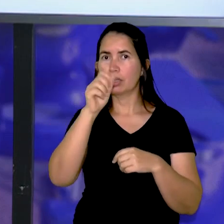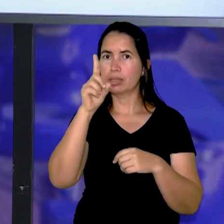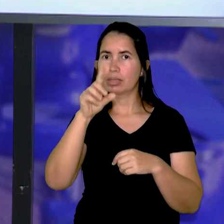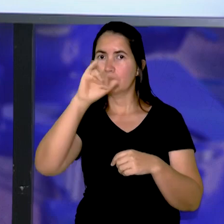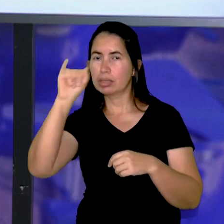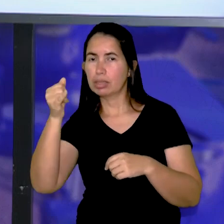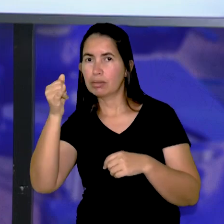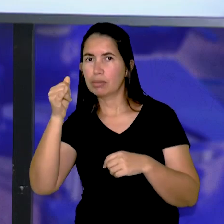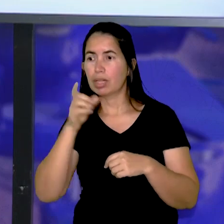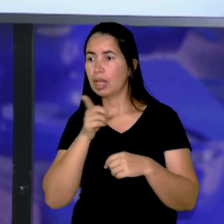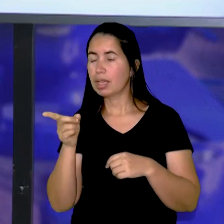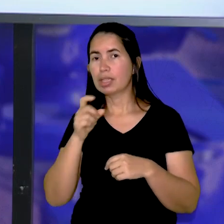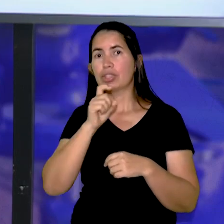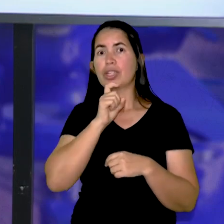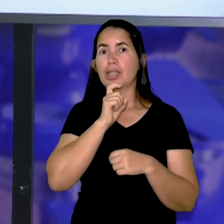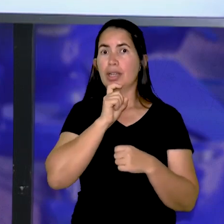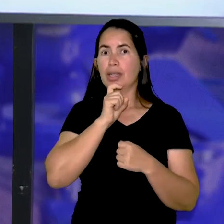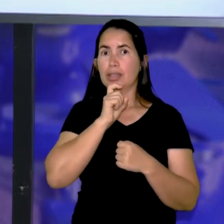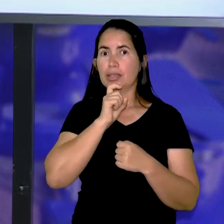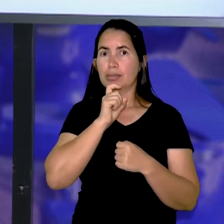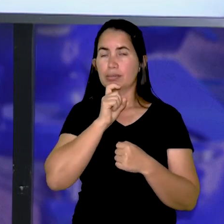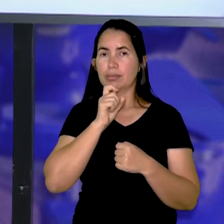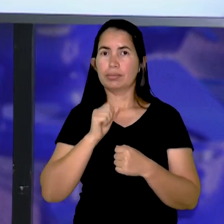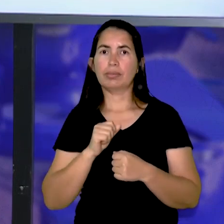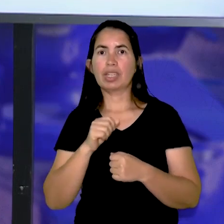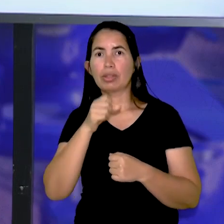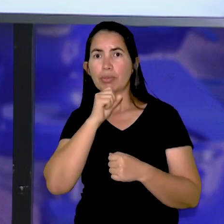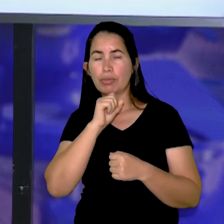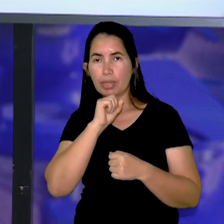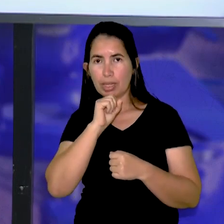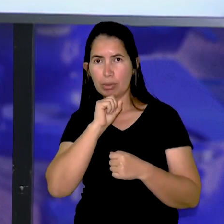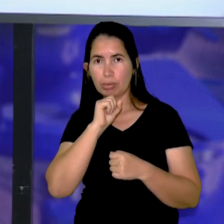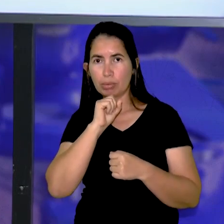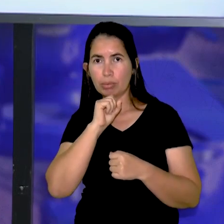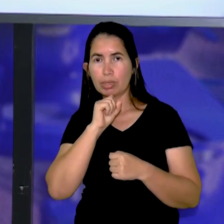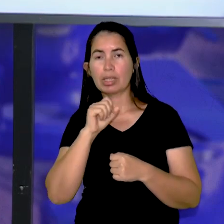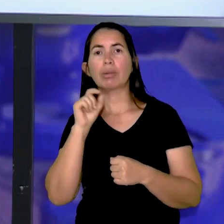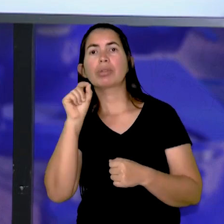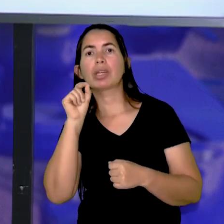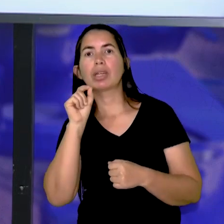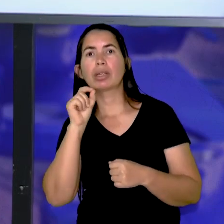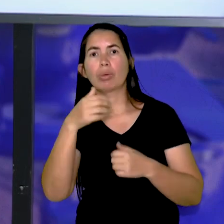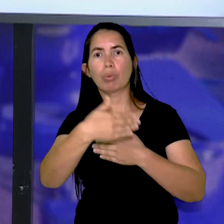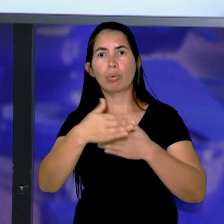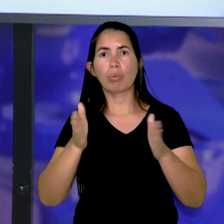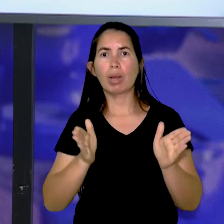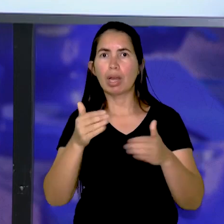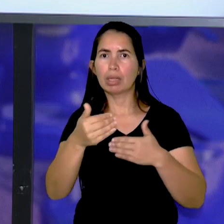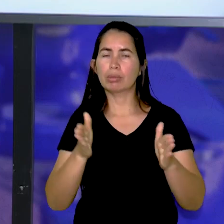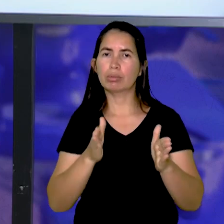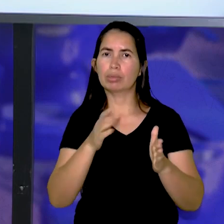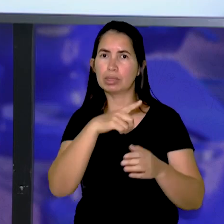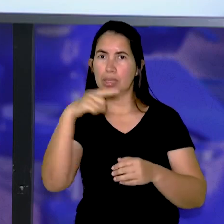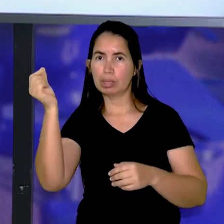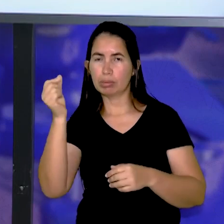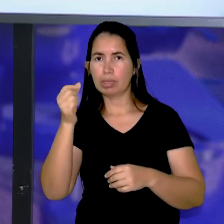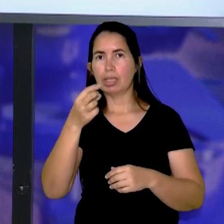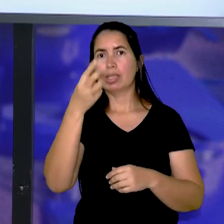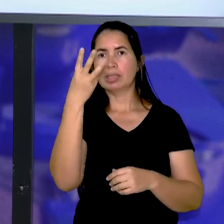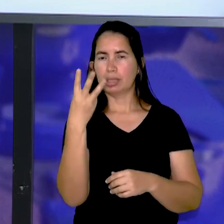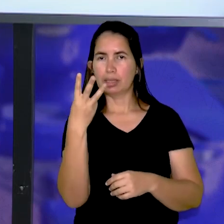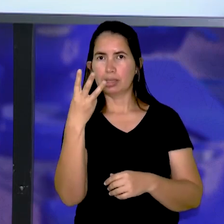ela ficou gelada. E o velho é a qualidade de quê? Do quarto que ela saiu. Então, são